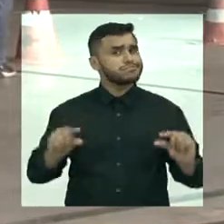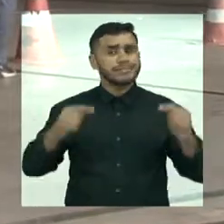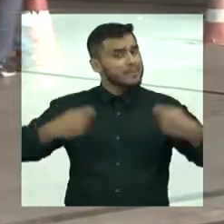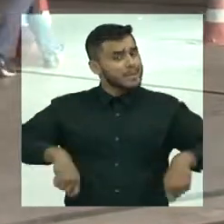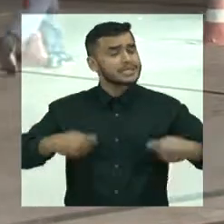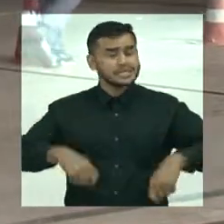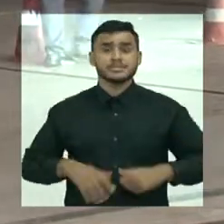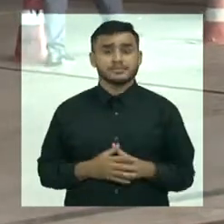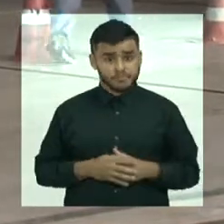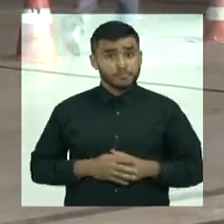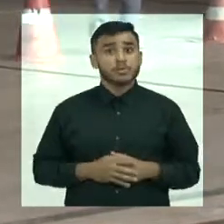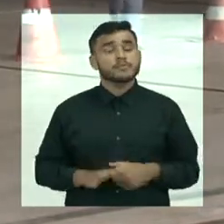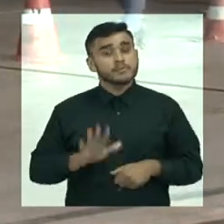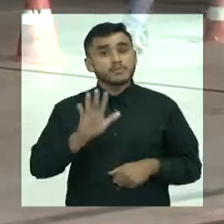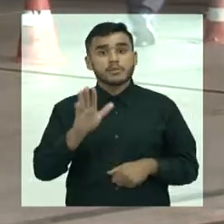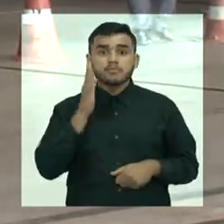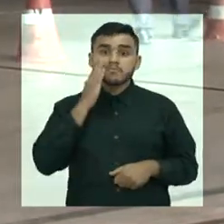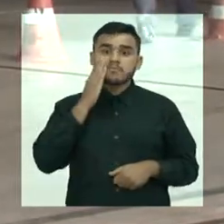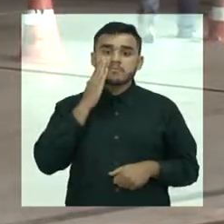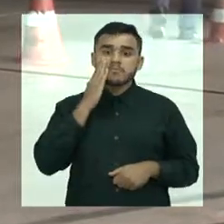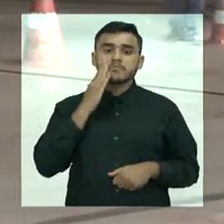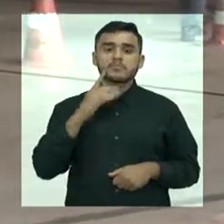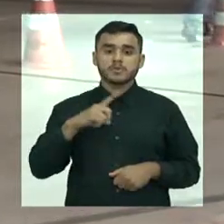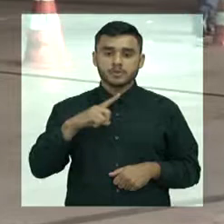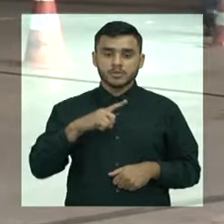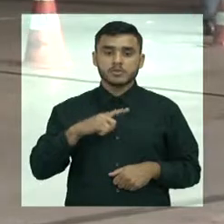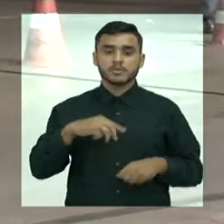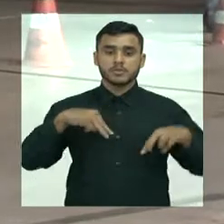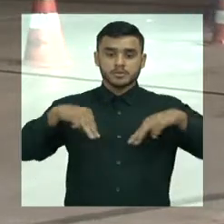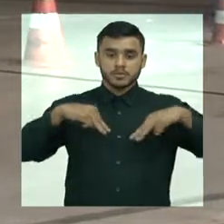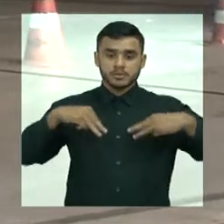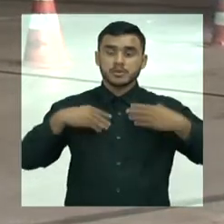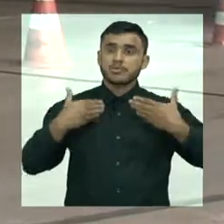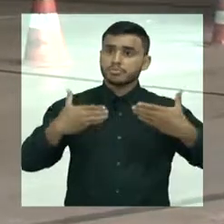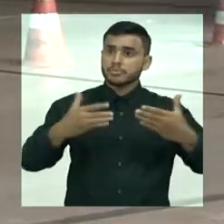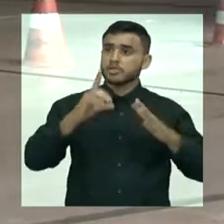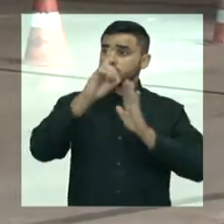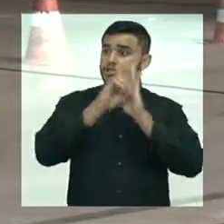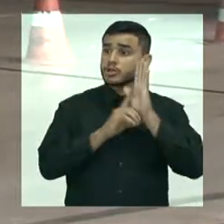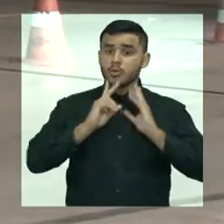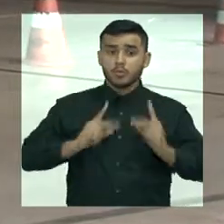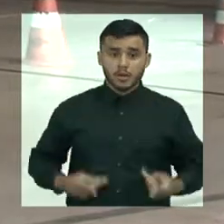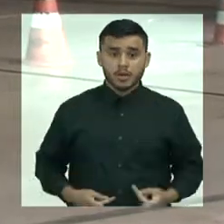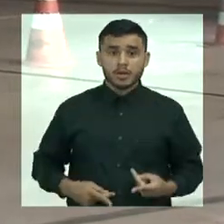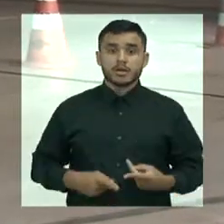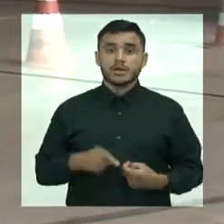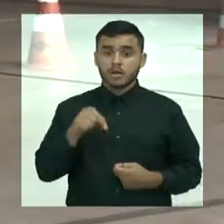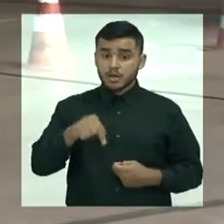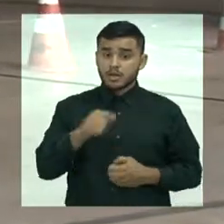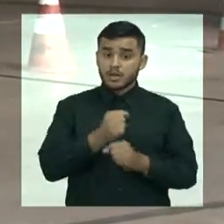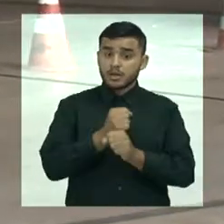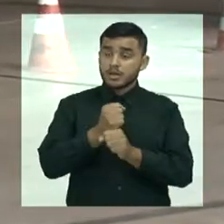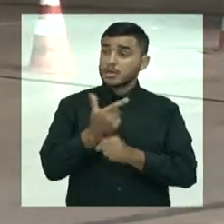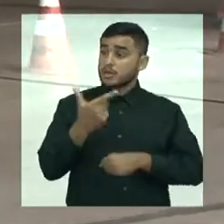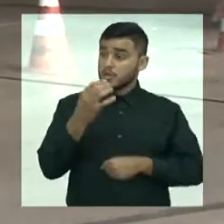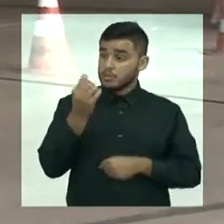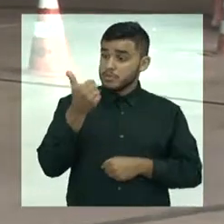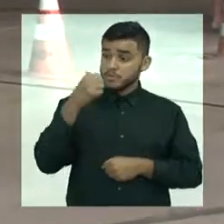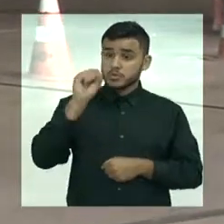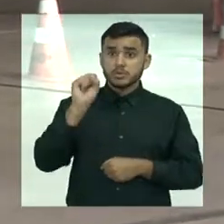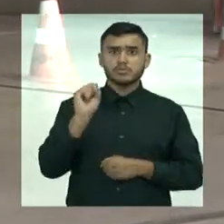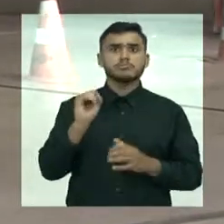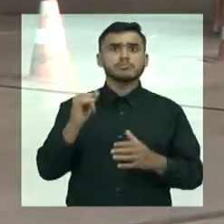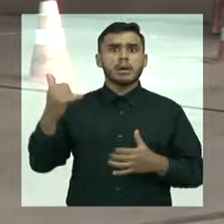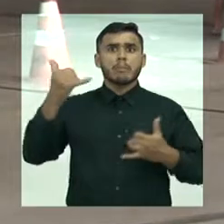adolescentes. Dados divulgados pelo Ministério da Mulher, Família e Direitos Humanos mostram que em 2018 o Disque 100 recebeu mais